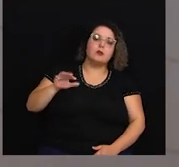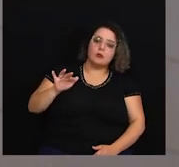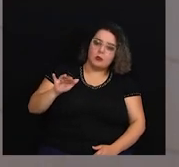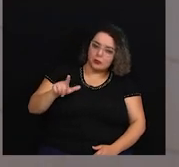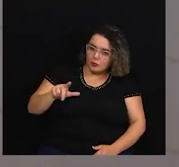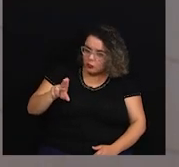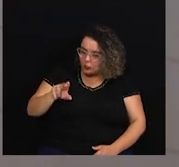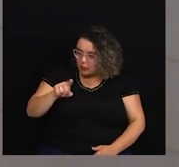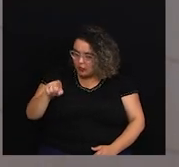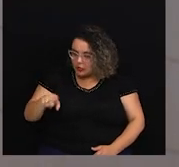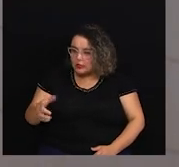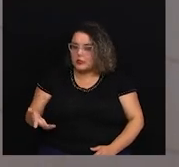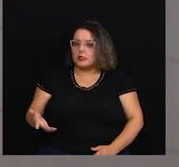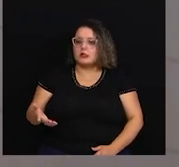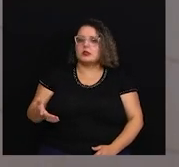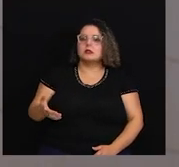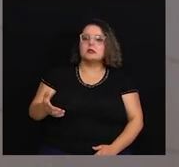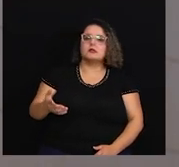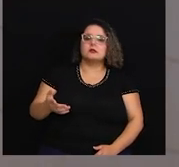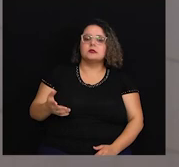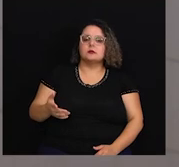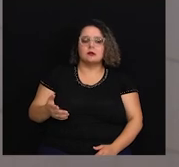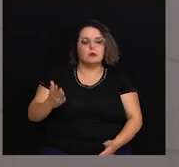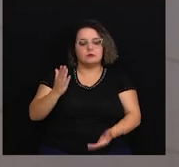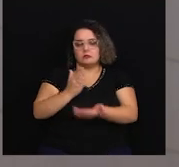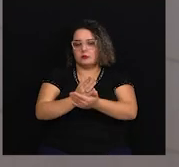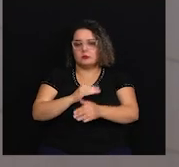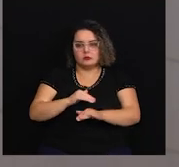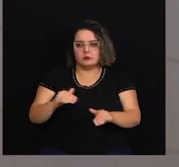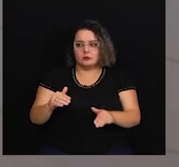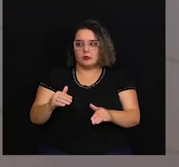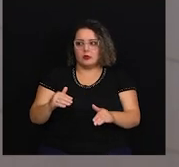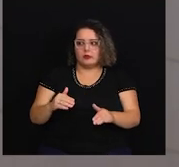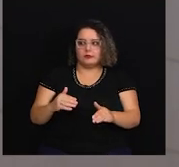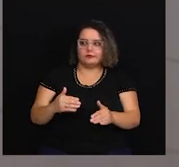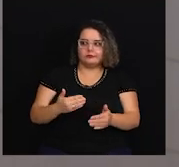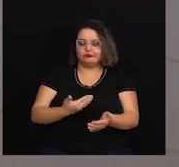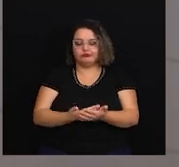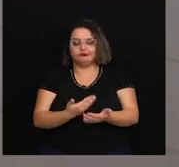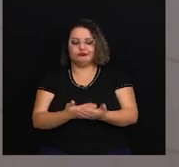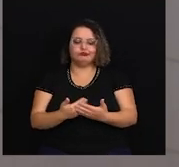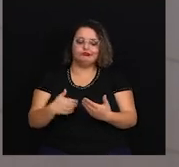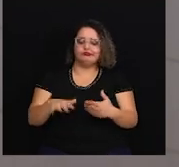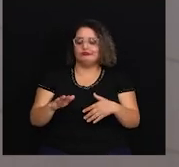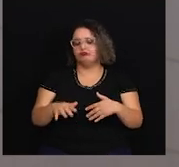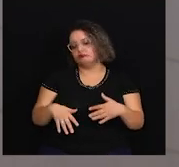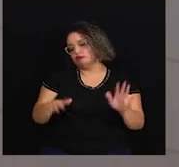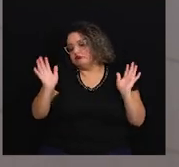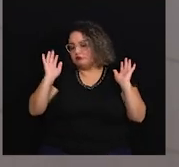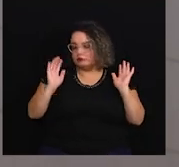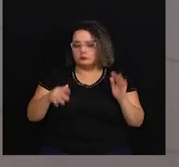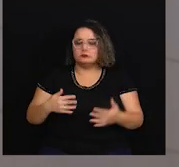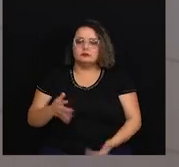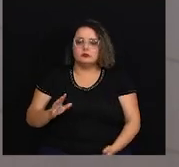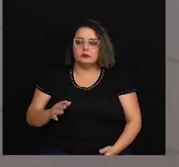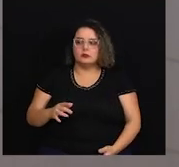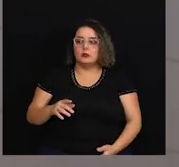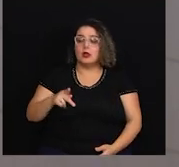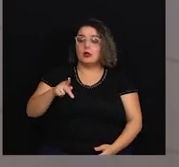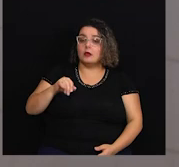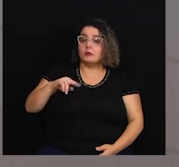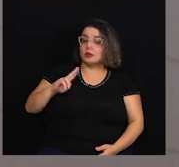isso a gente e o estudos e ia levando naquela e não sei o que que vai ser aí eu fui para o